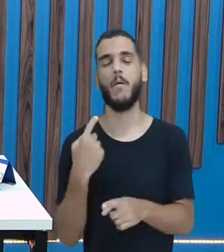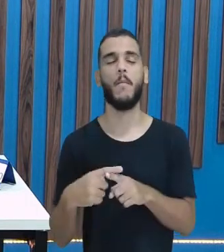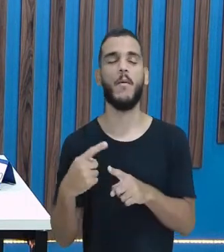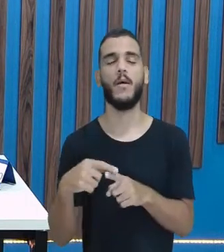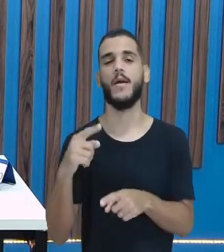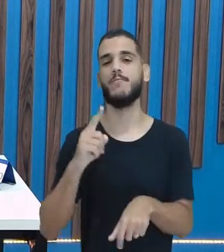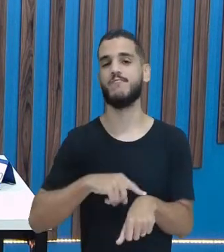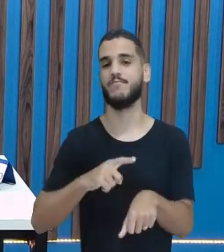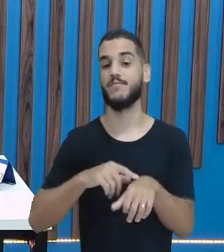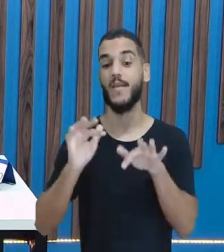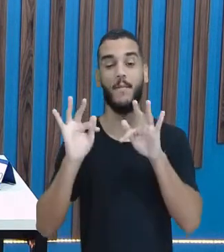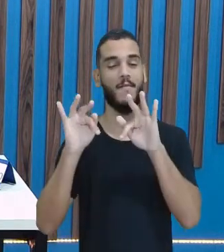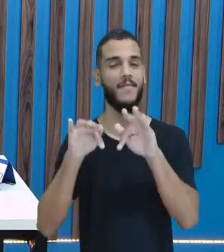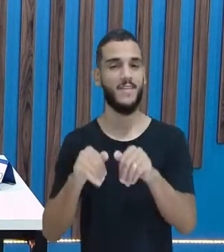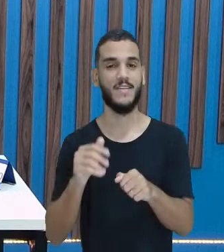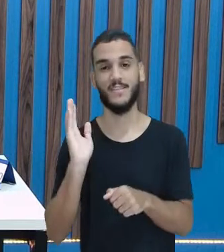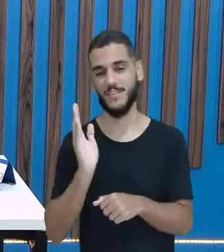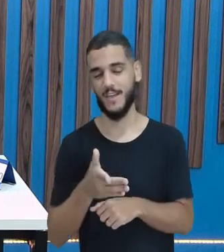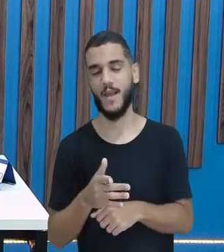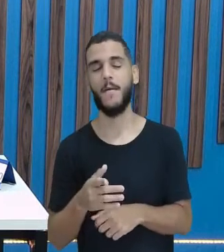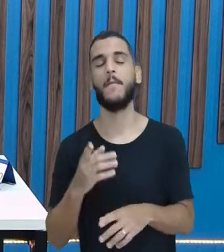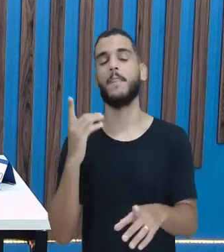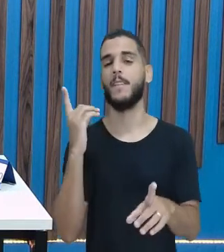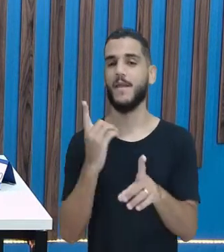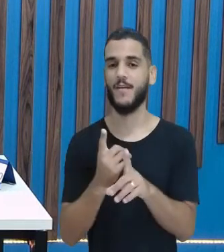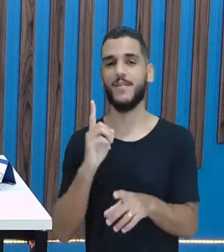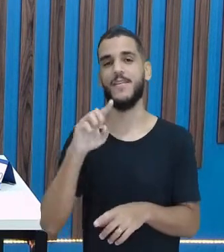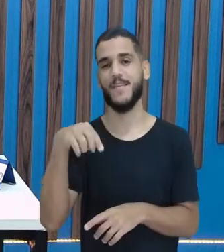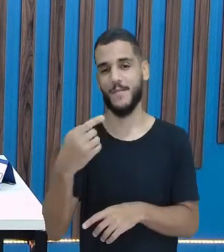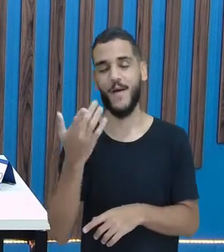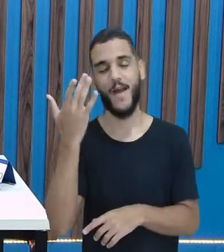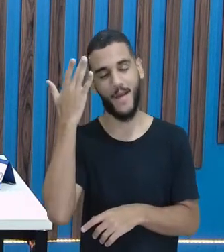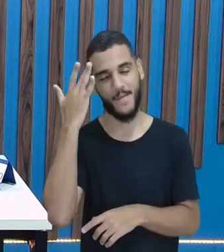curto e já acabou. Então, a gente se encontra